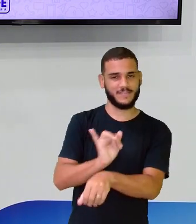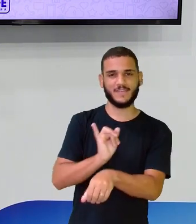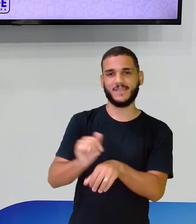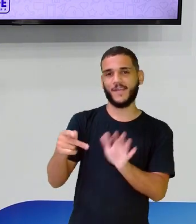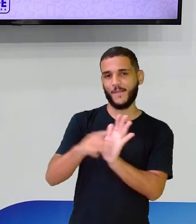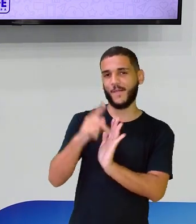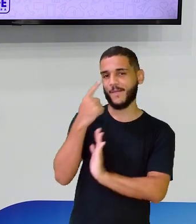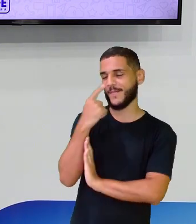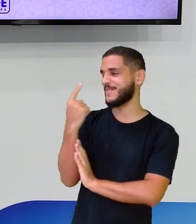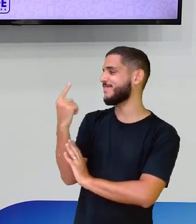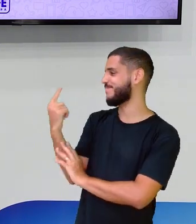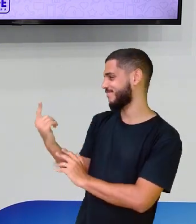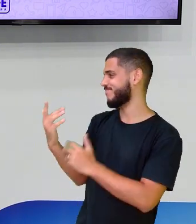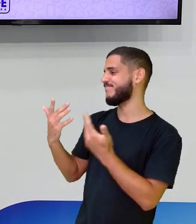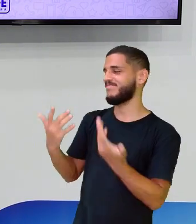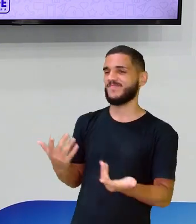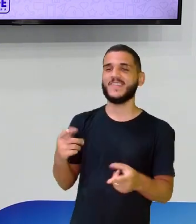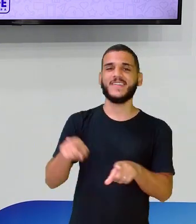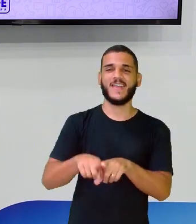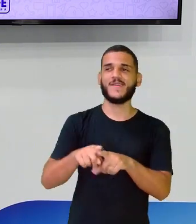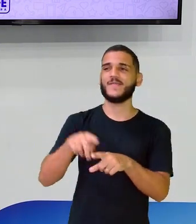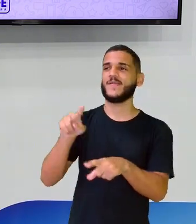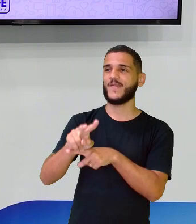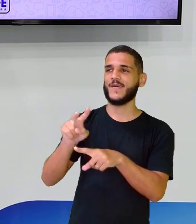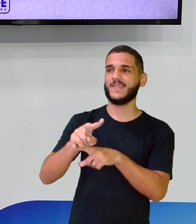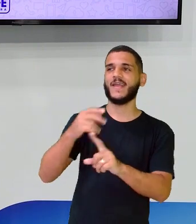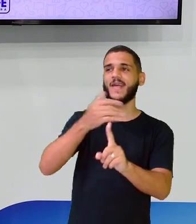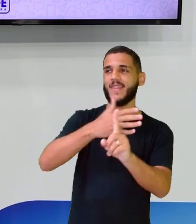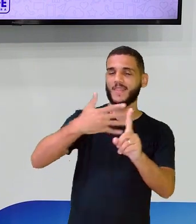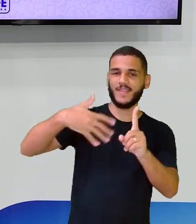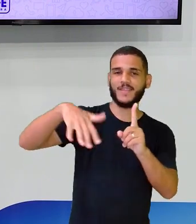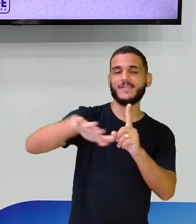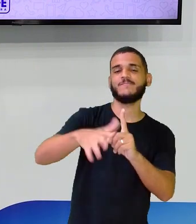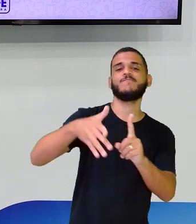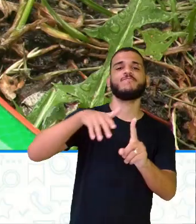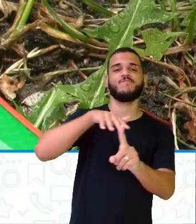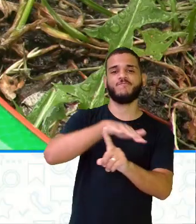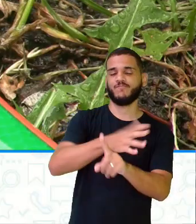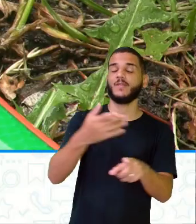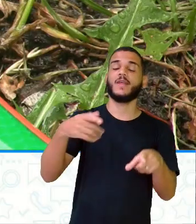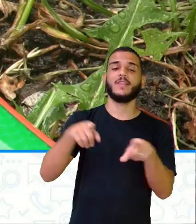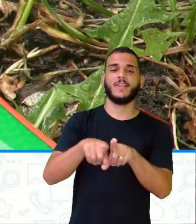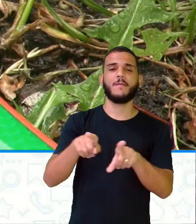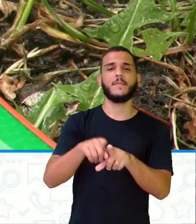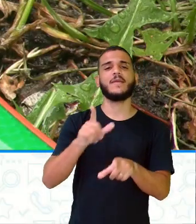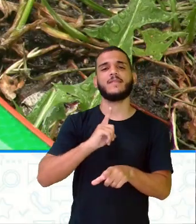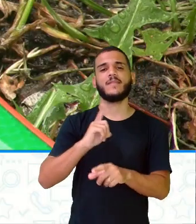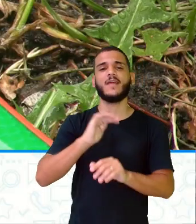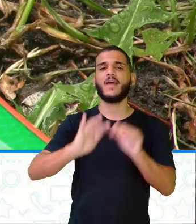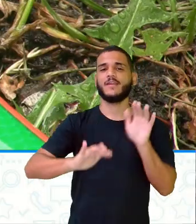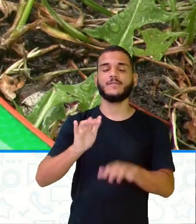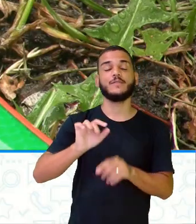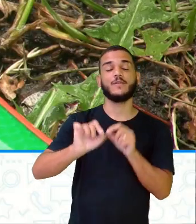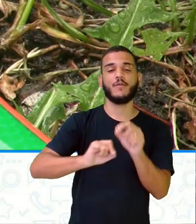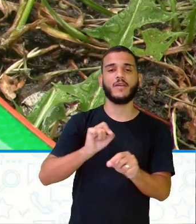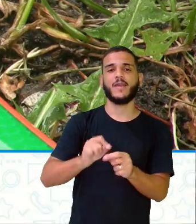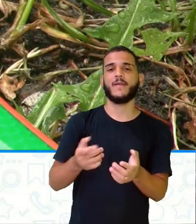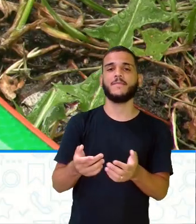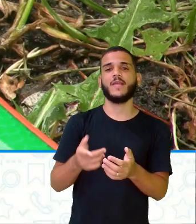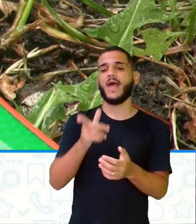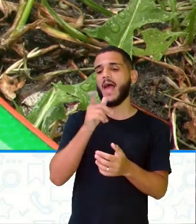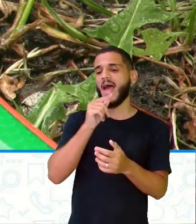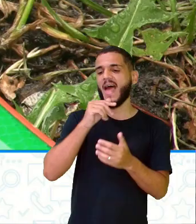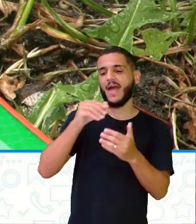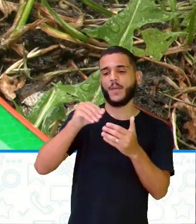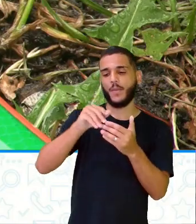e para você preservar também o meio ambiente, tá certo? E cuidado com os vazamentos, que também são muito comuns nas nossas casas, tá?